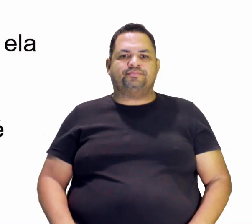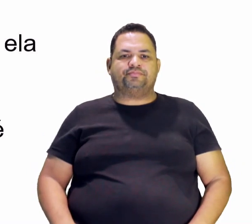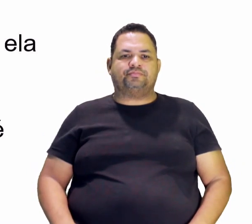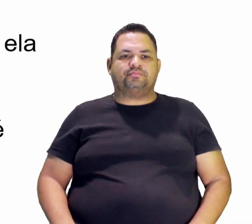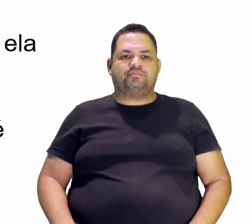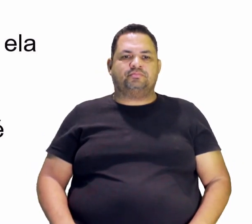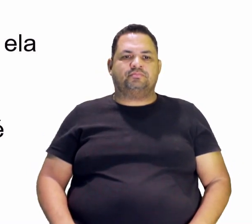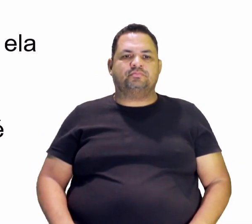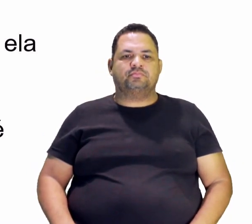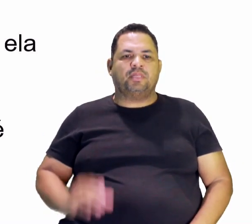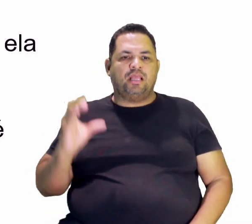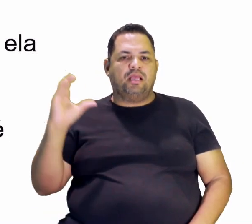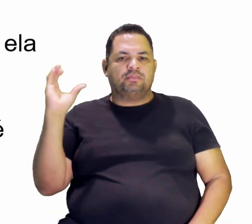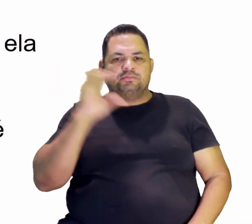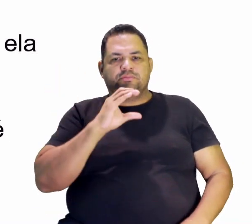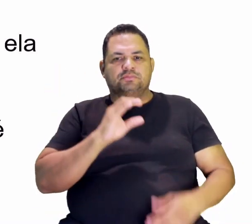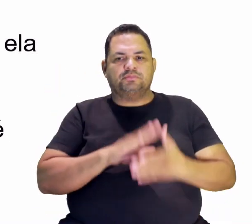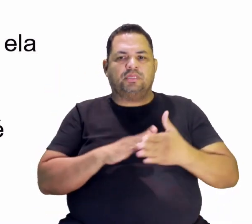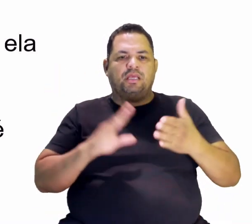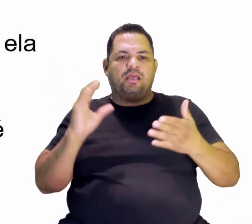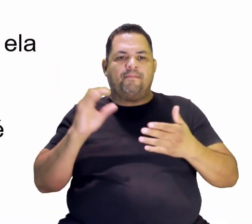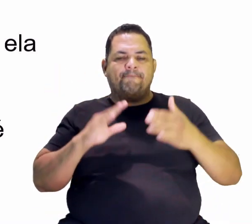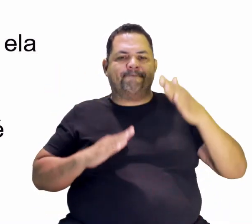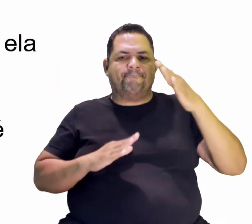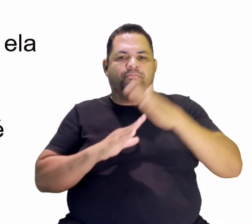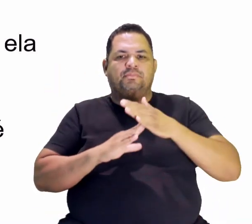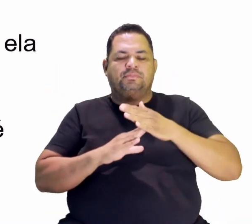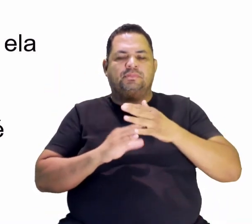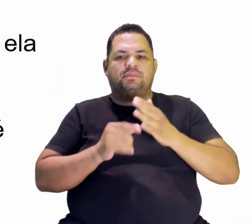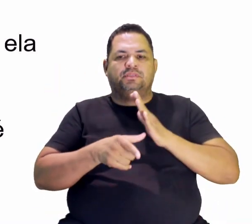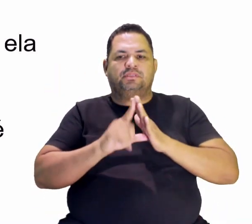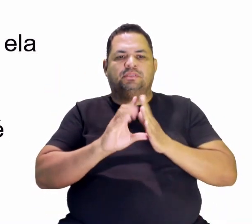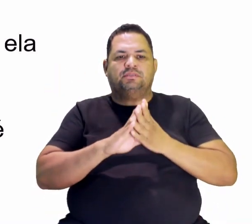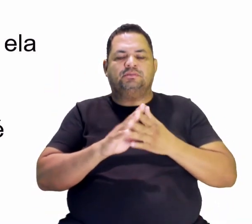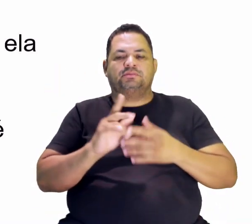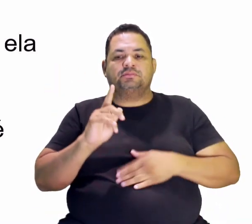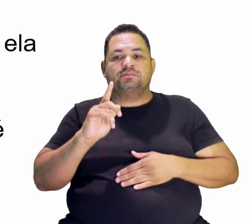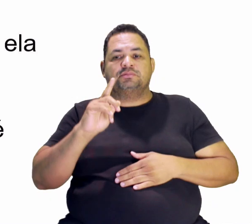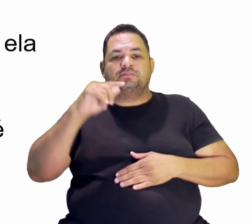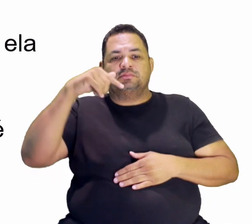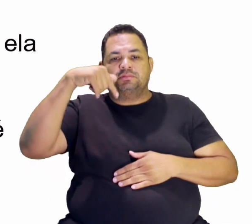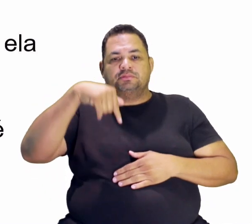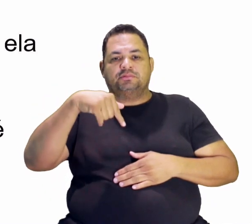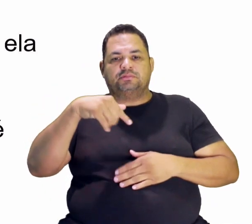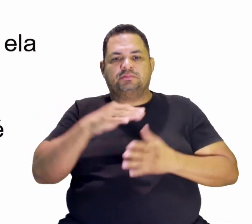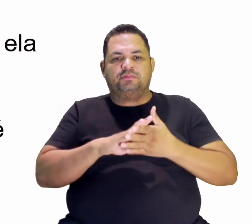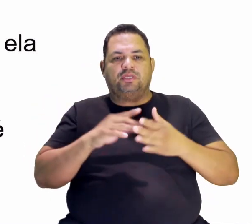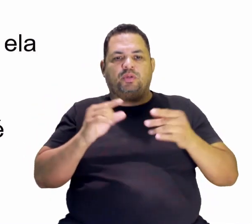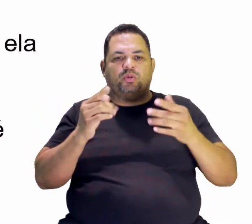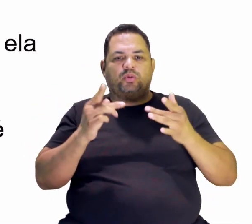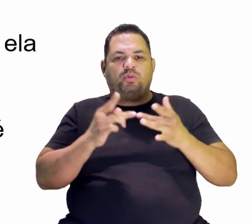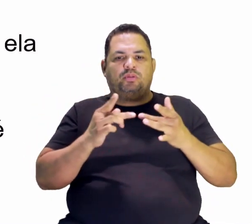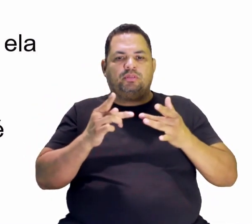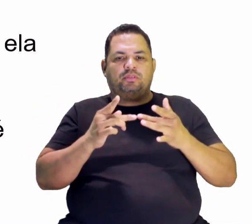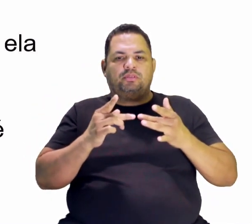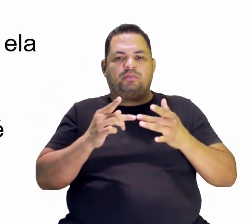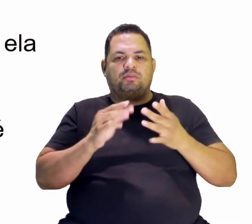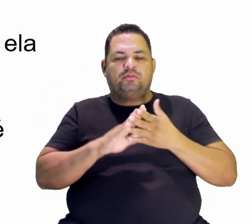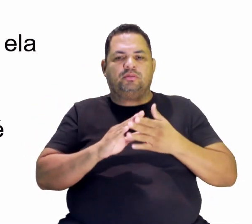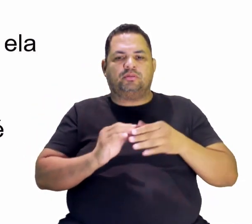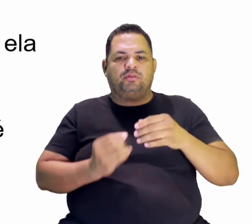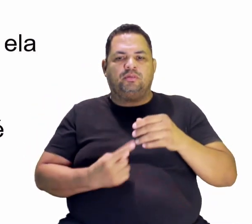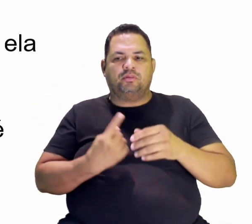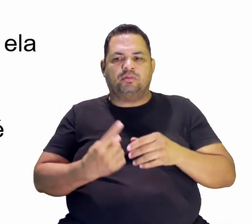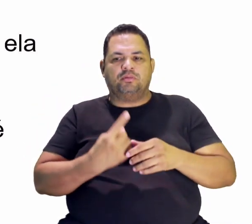foi máxima imediatamente antes de atingir o ponto Q, ainda em contato com a mola. Ou